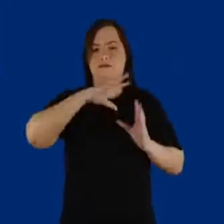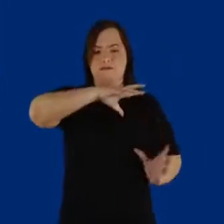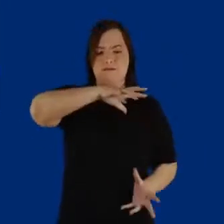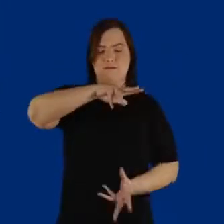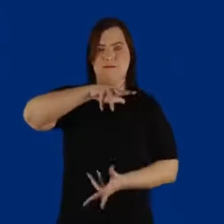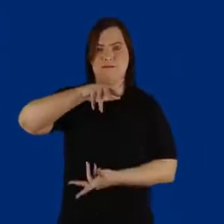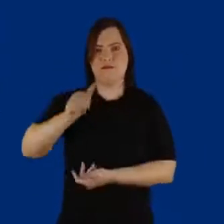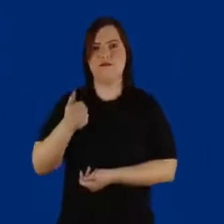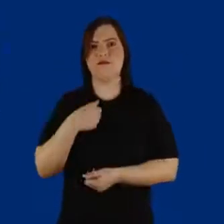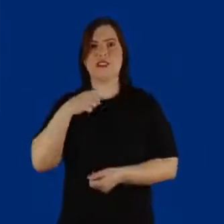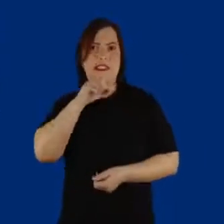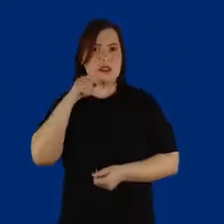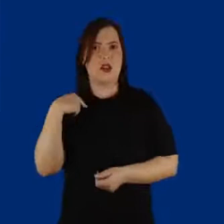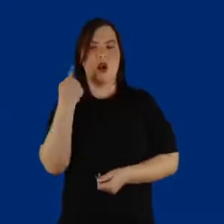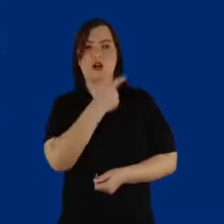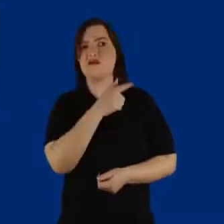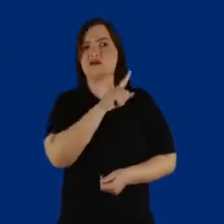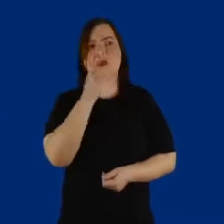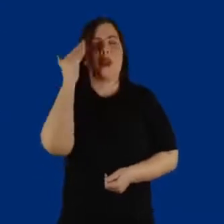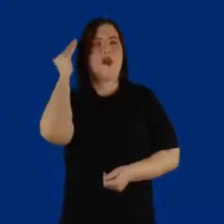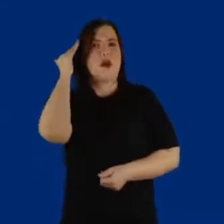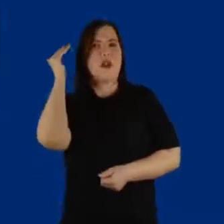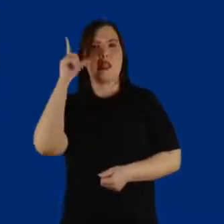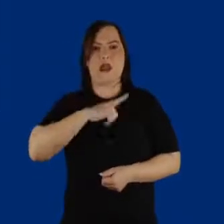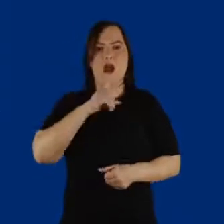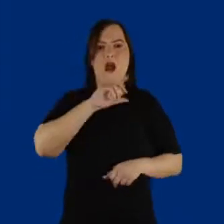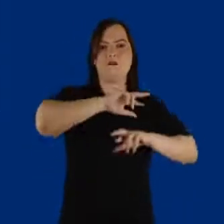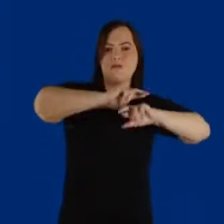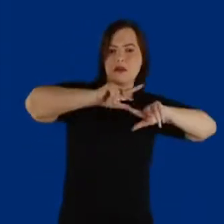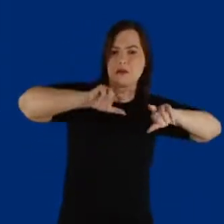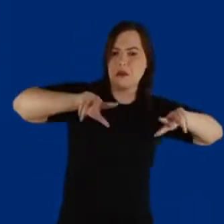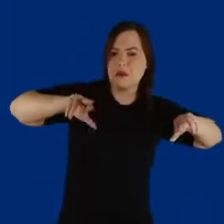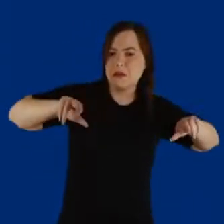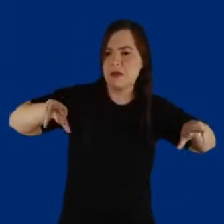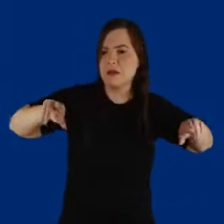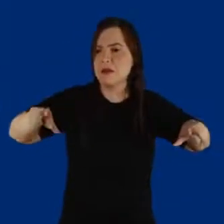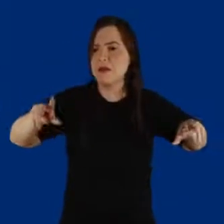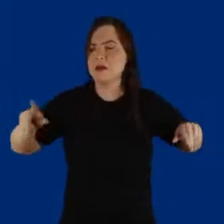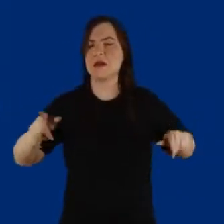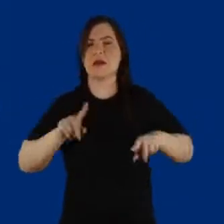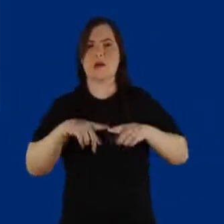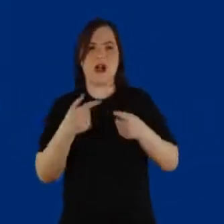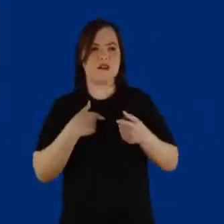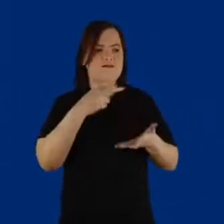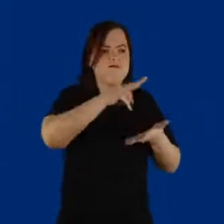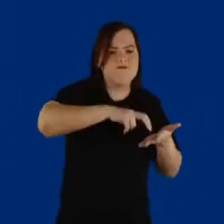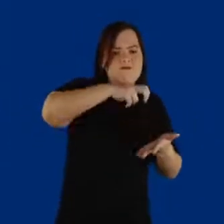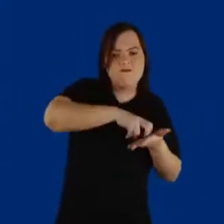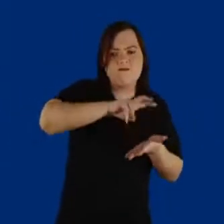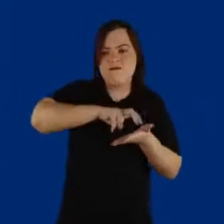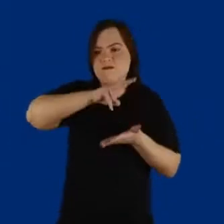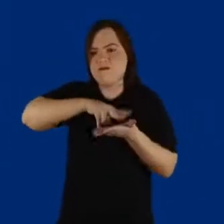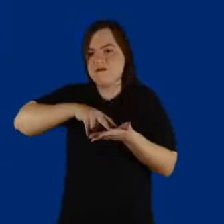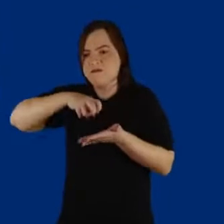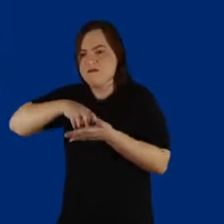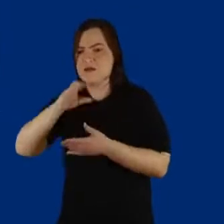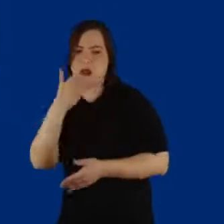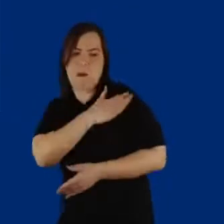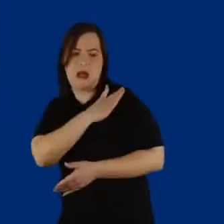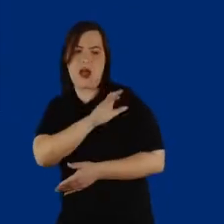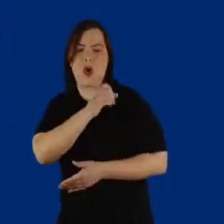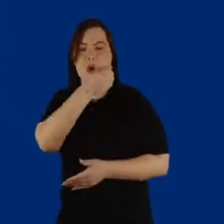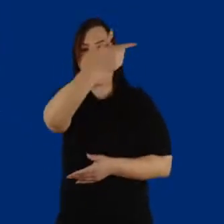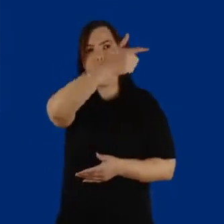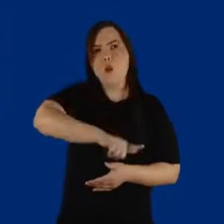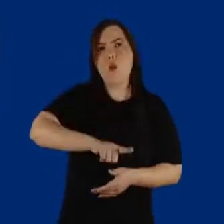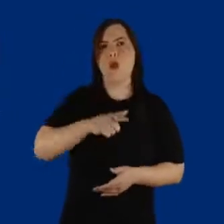globalização. Se nós não entendermos que a diversificação pode nos fazer punitivos e com preconceitos, ou pode ir para o